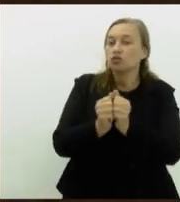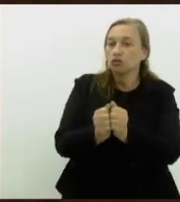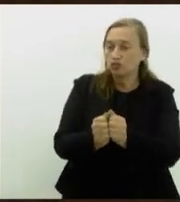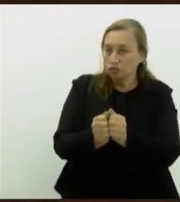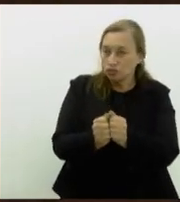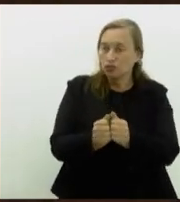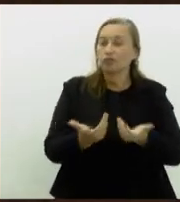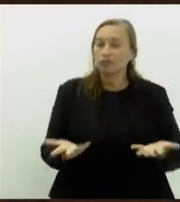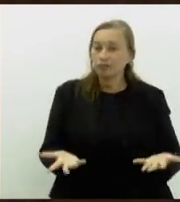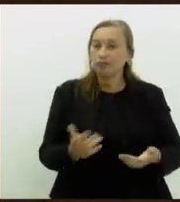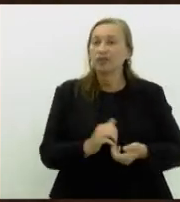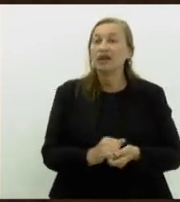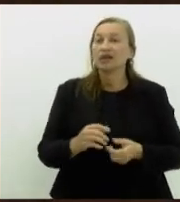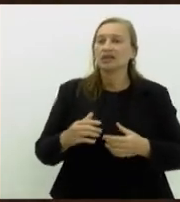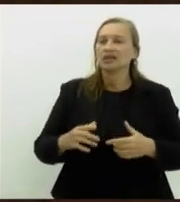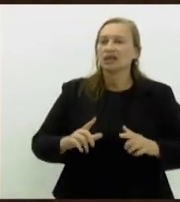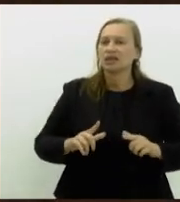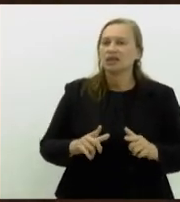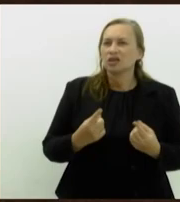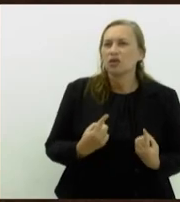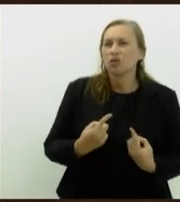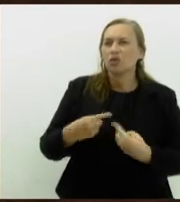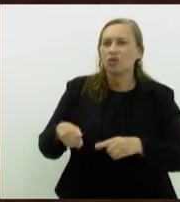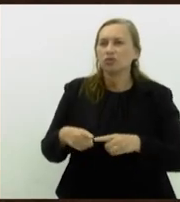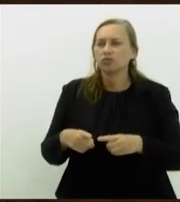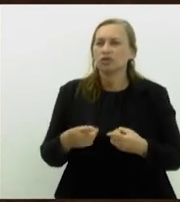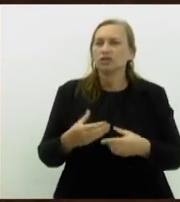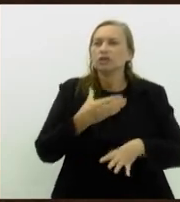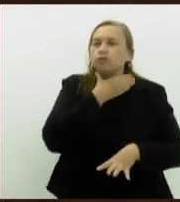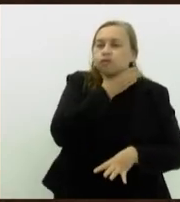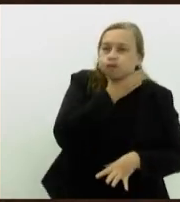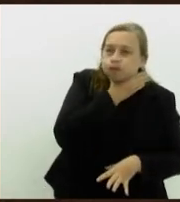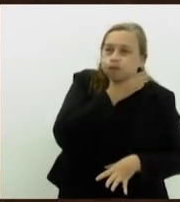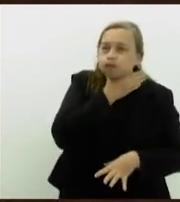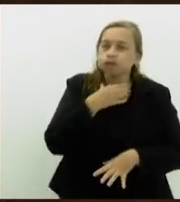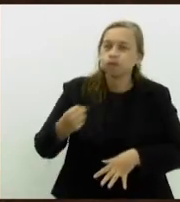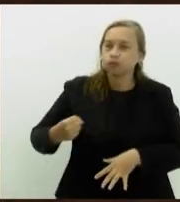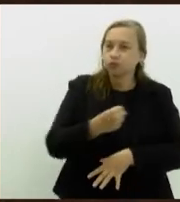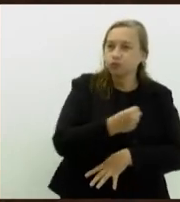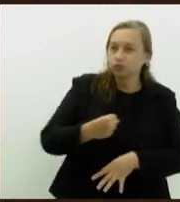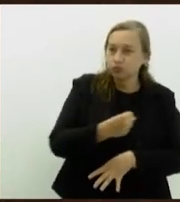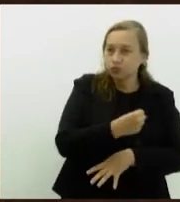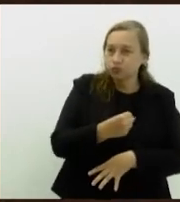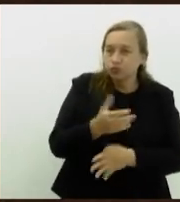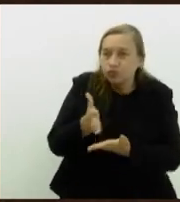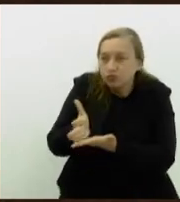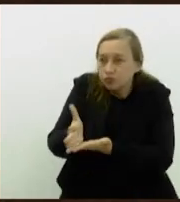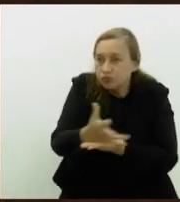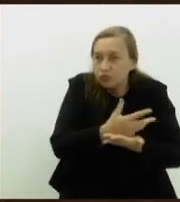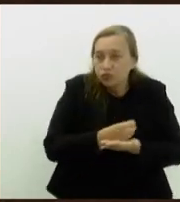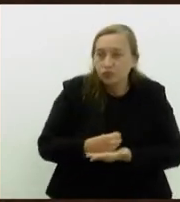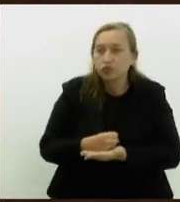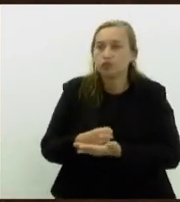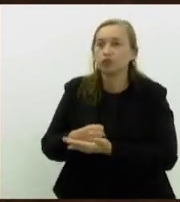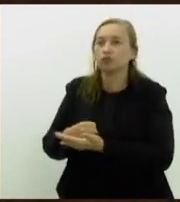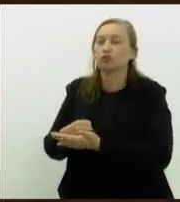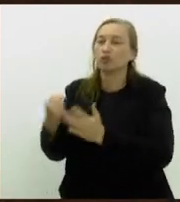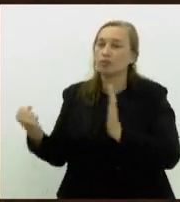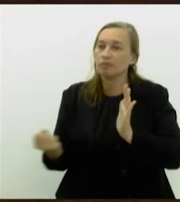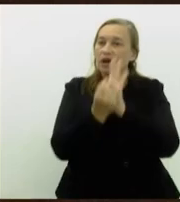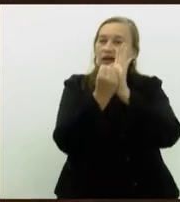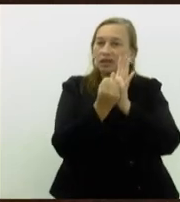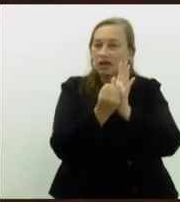crises suscetíveis de geração de emprego e de renda, de arrecadação de receita que vão impactar os cofres públicos.